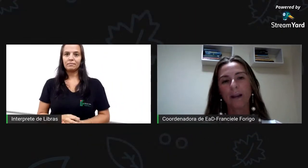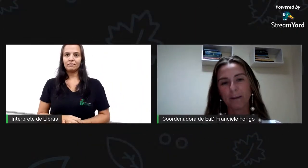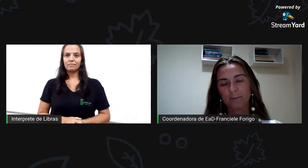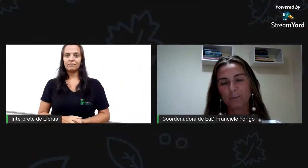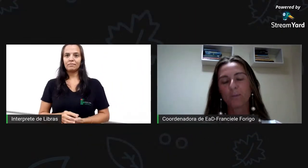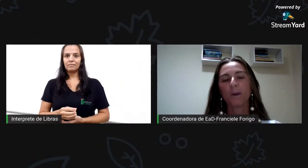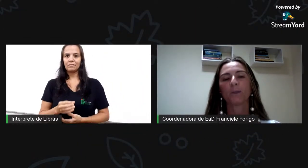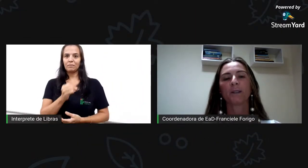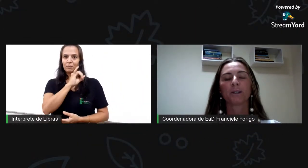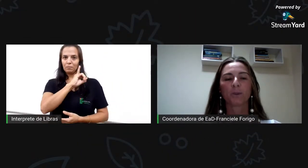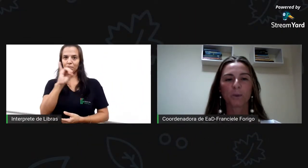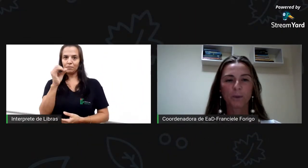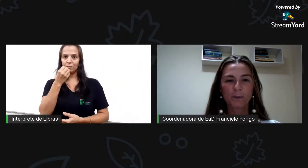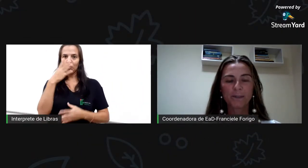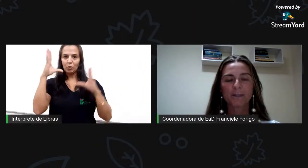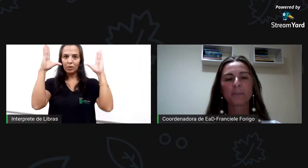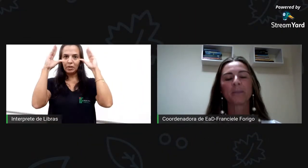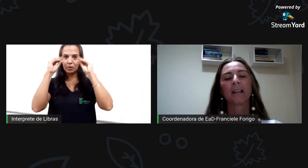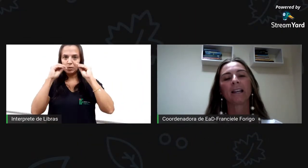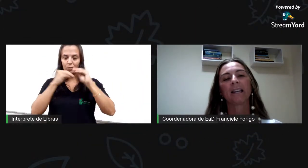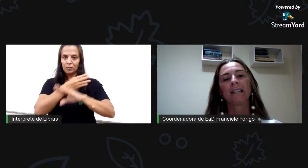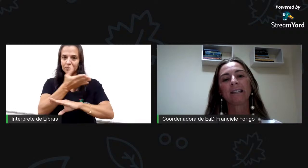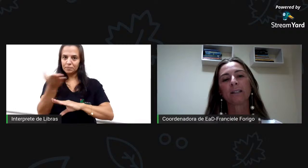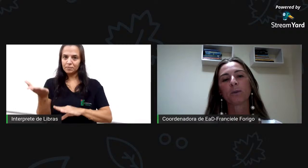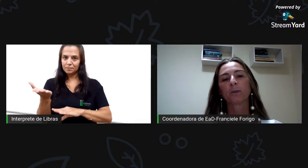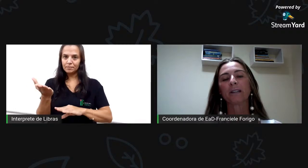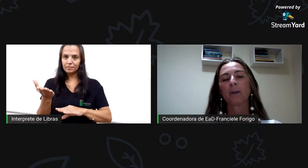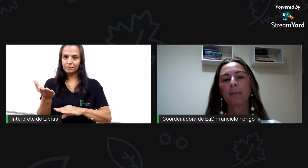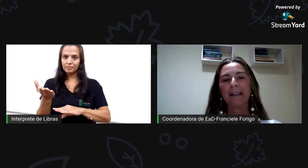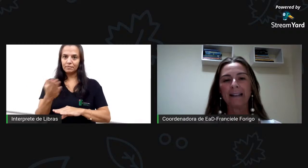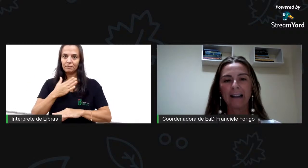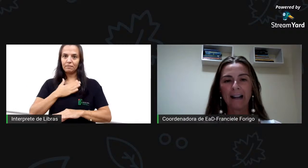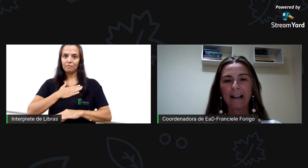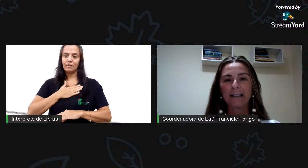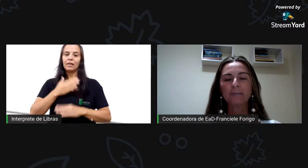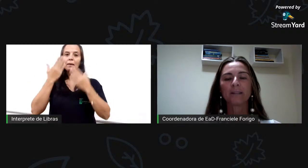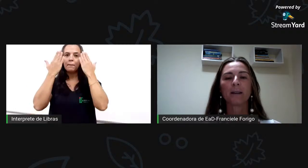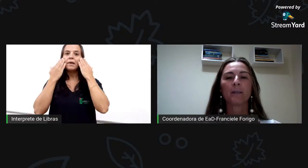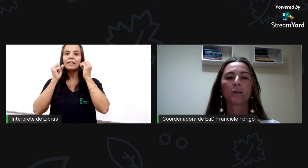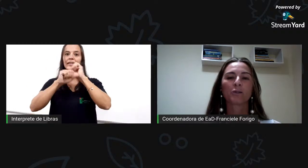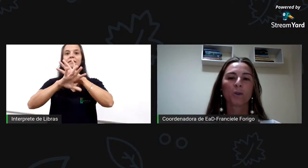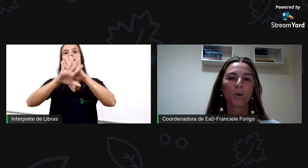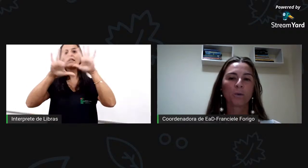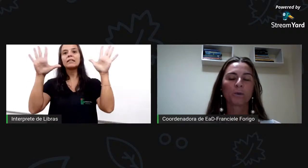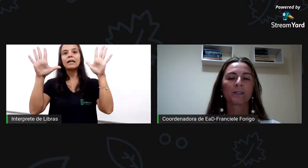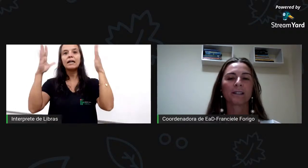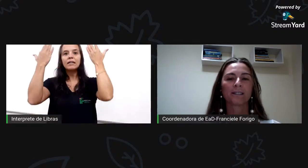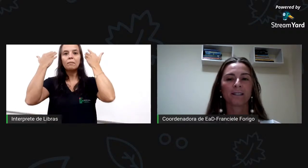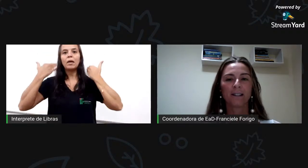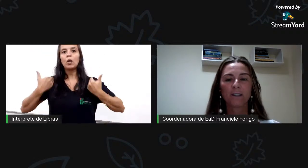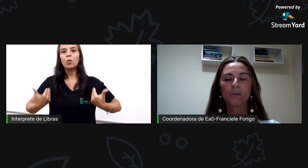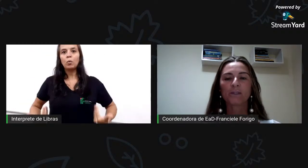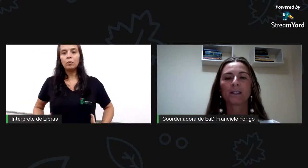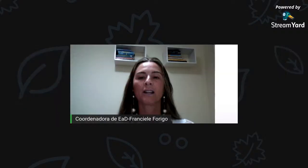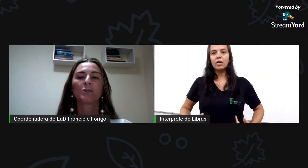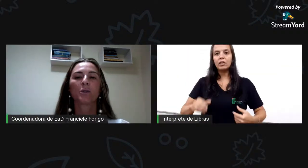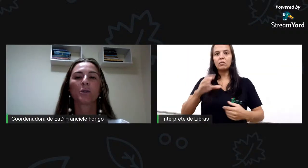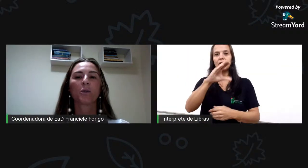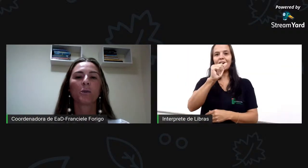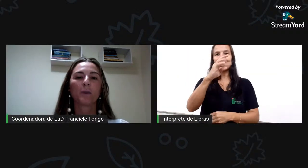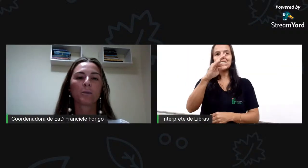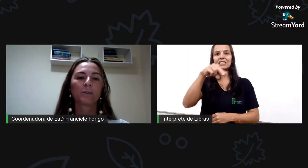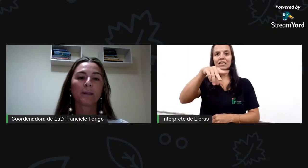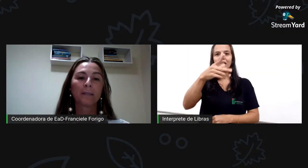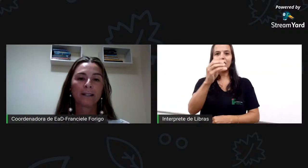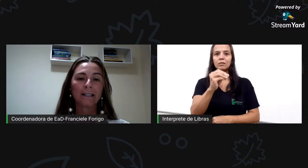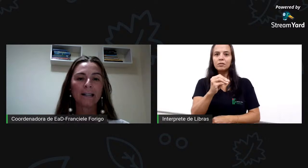Olá, boa noite a todos. Então, eu tenho a pele clara, cabelos longos, castanhos, estou com